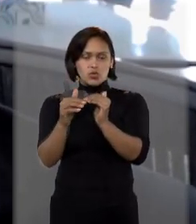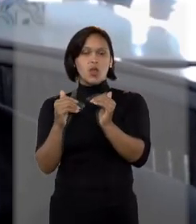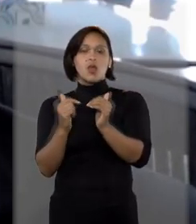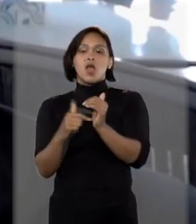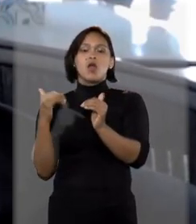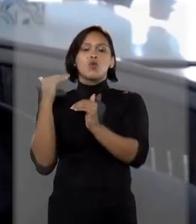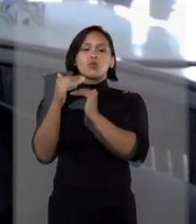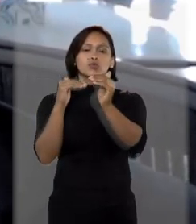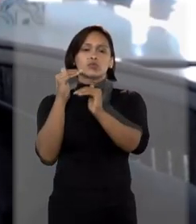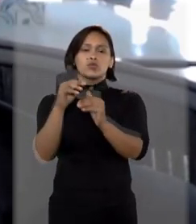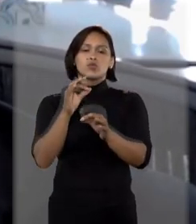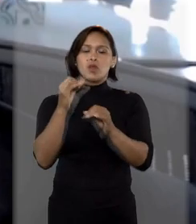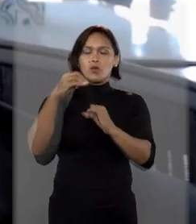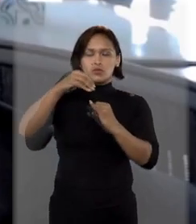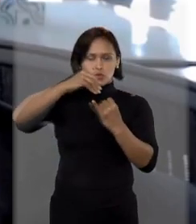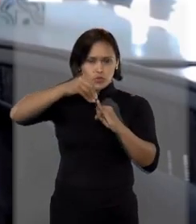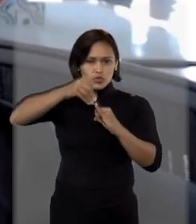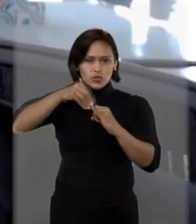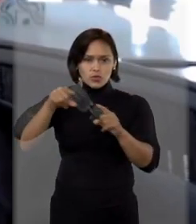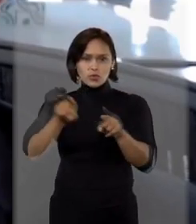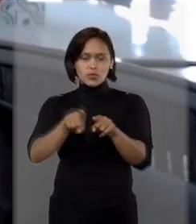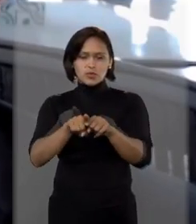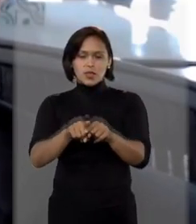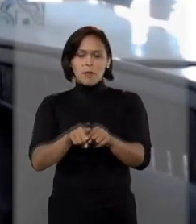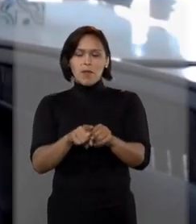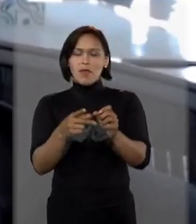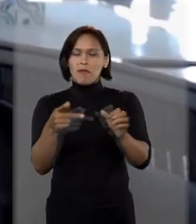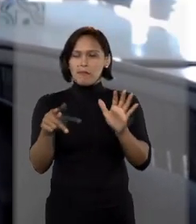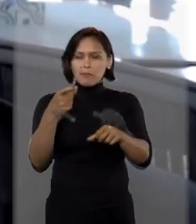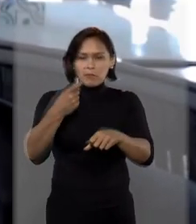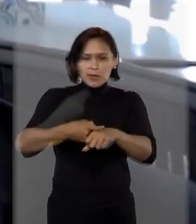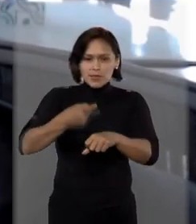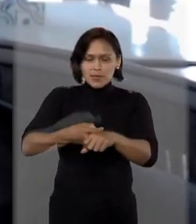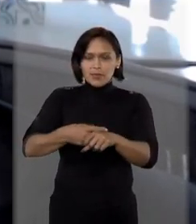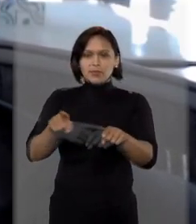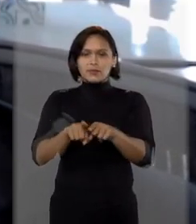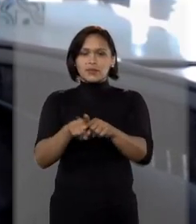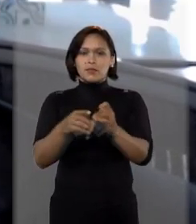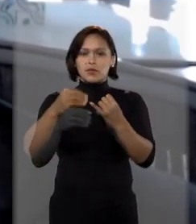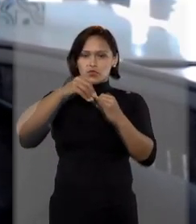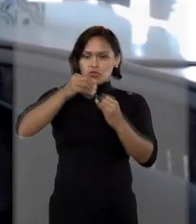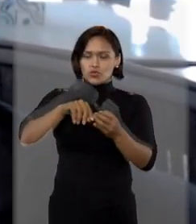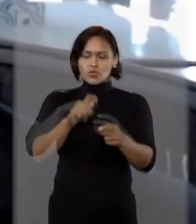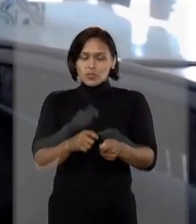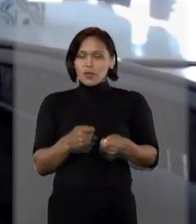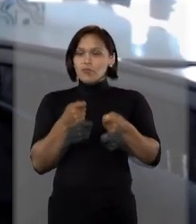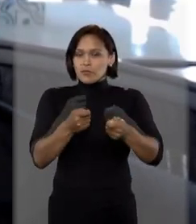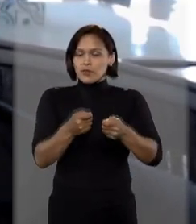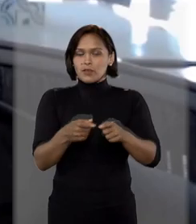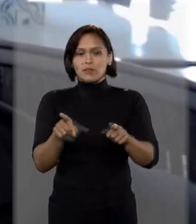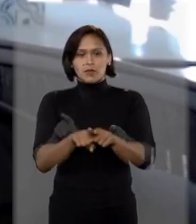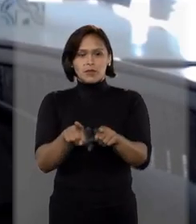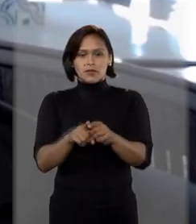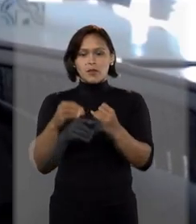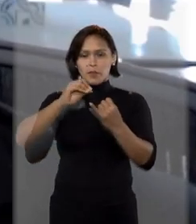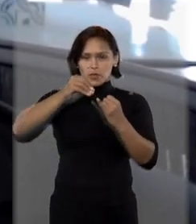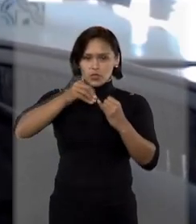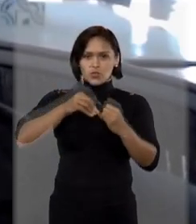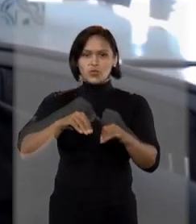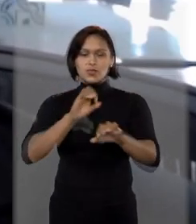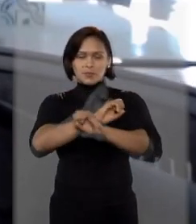construção de instituições mais sólidas, instituições mais firmes, instituições